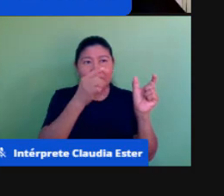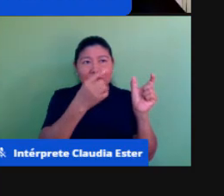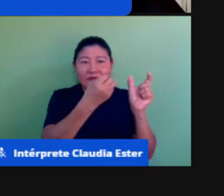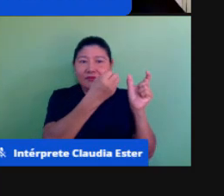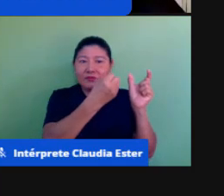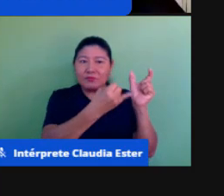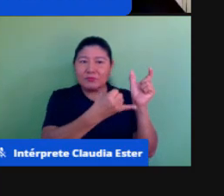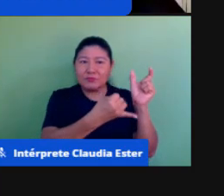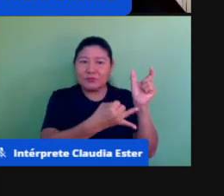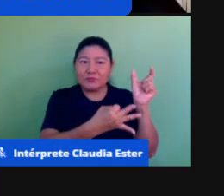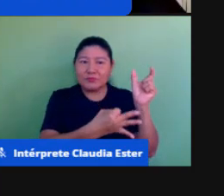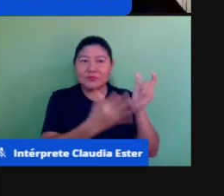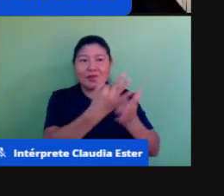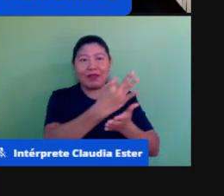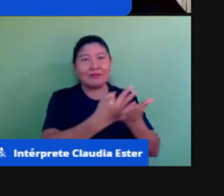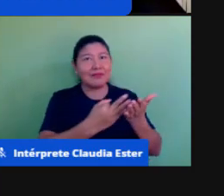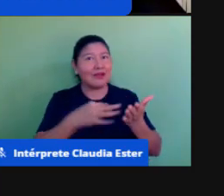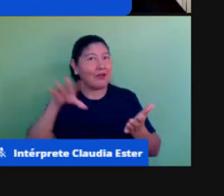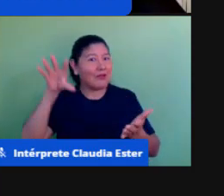muito interessante. Quando